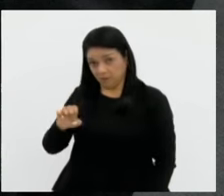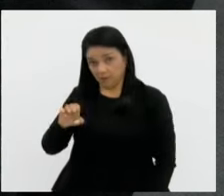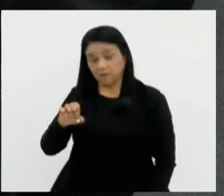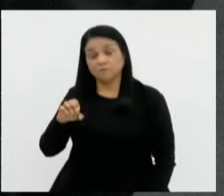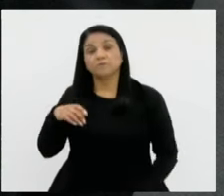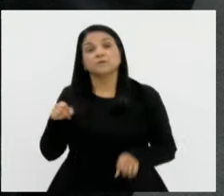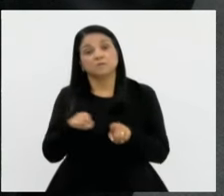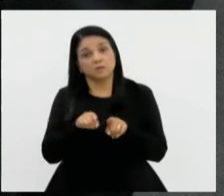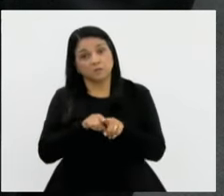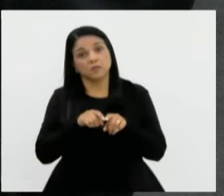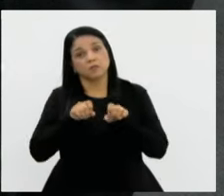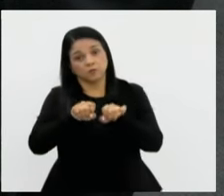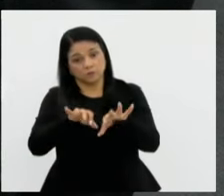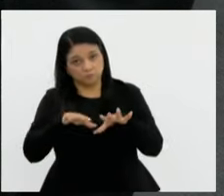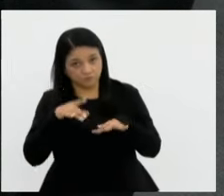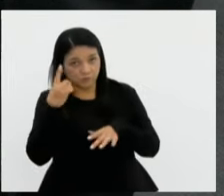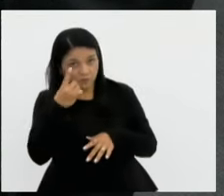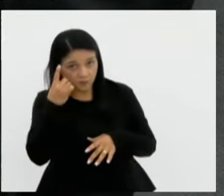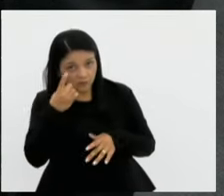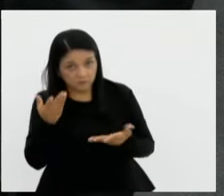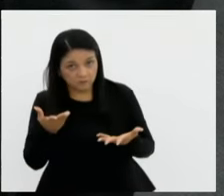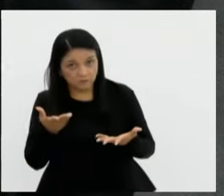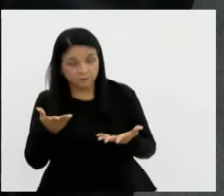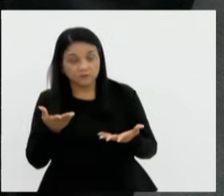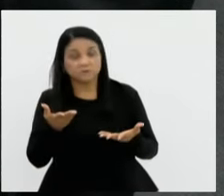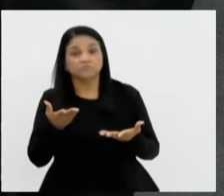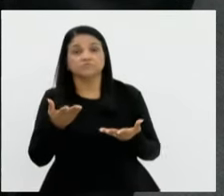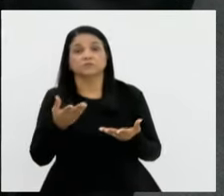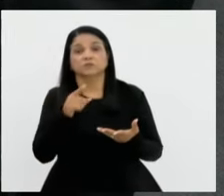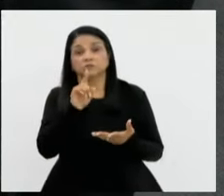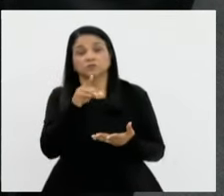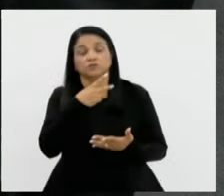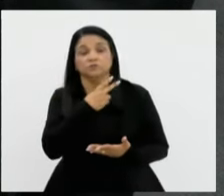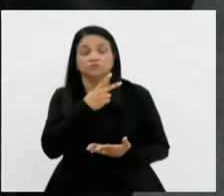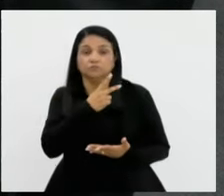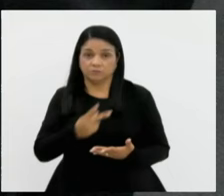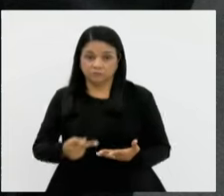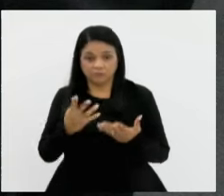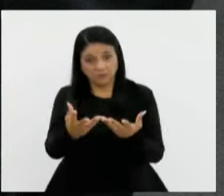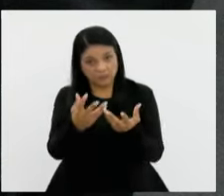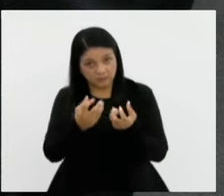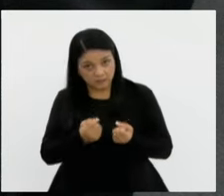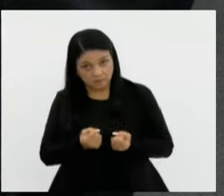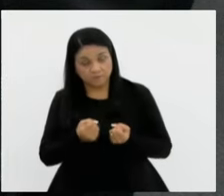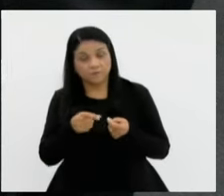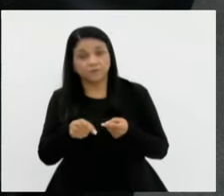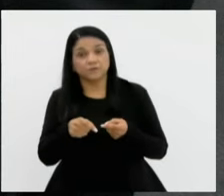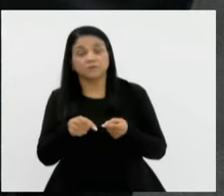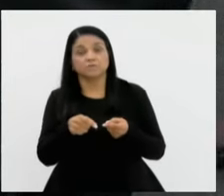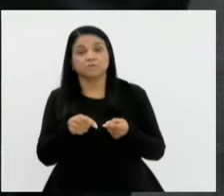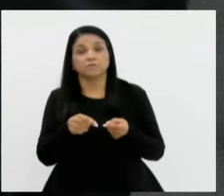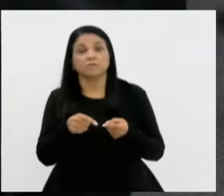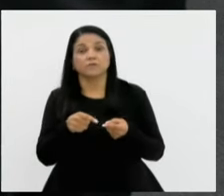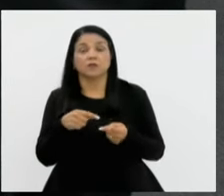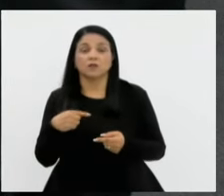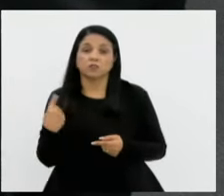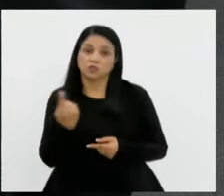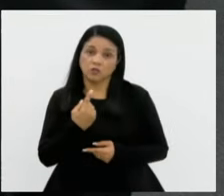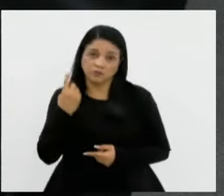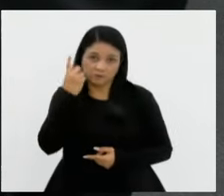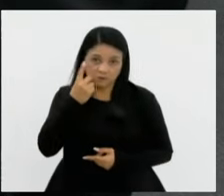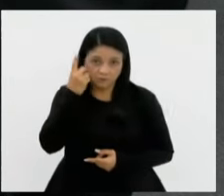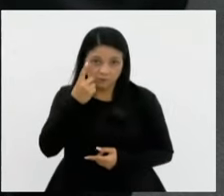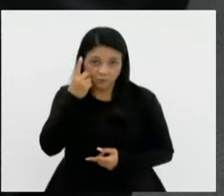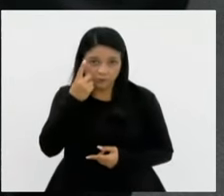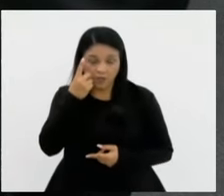casa. Então, sugiro a Vossa Excelência que a receba, como Vossa Excelência já anunciou que fará, e a gente, se for o caso, de modo a dar celeridade que Vossa